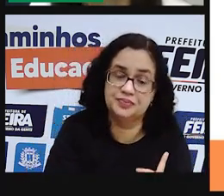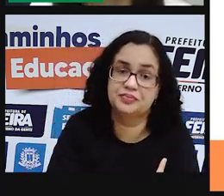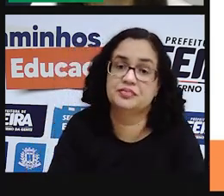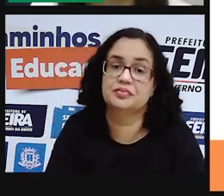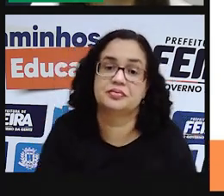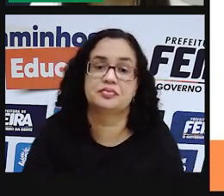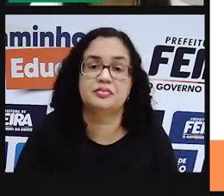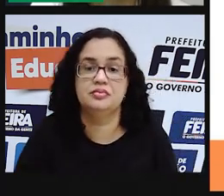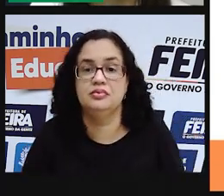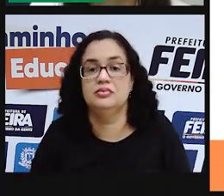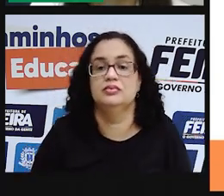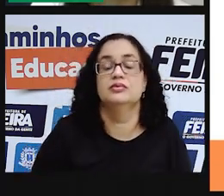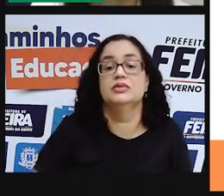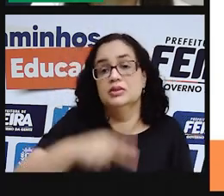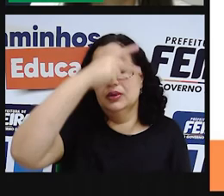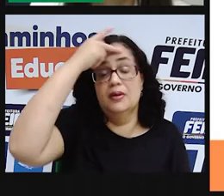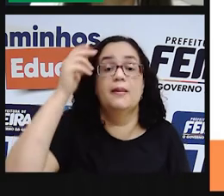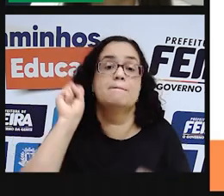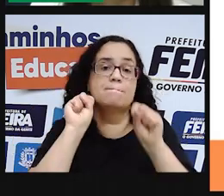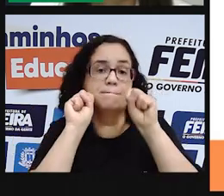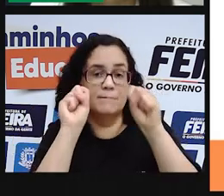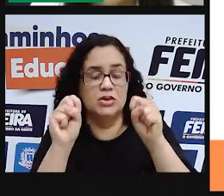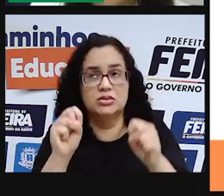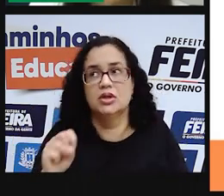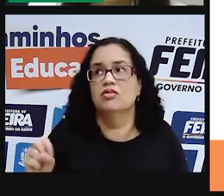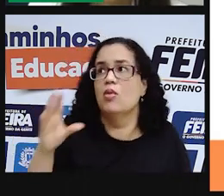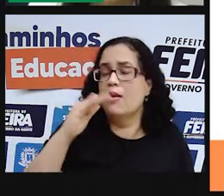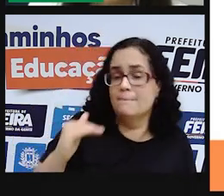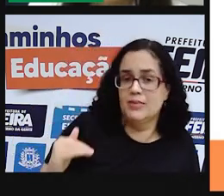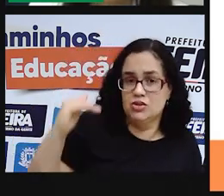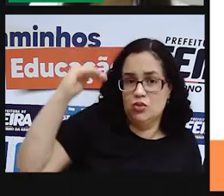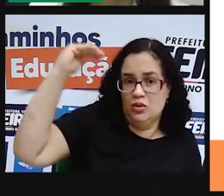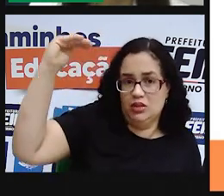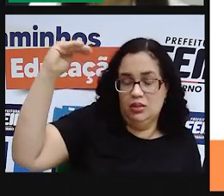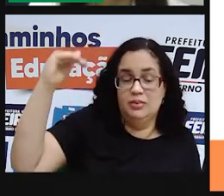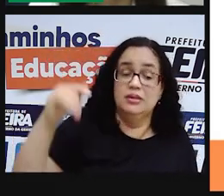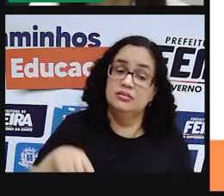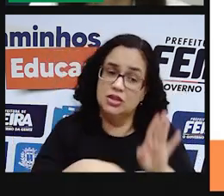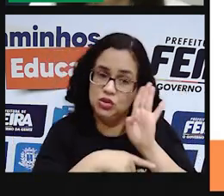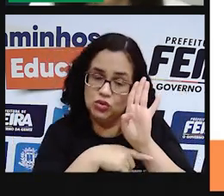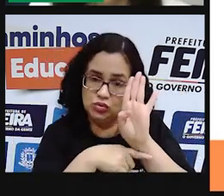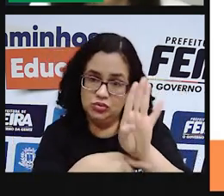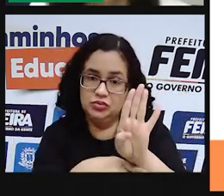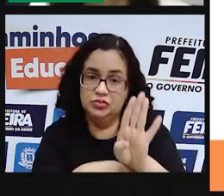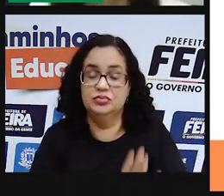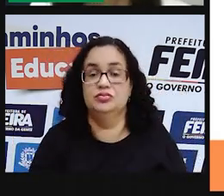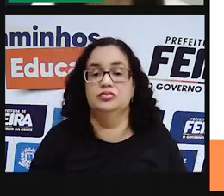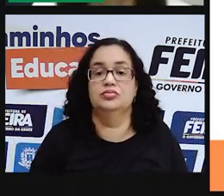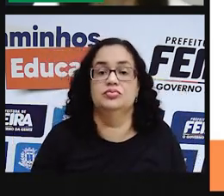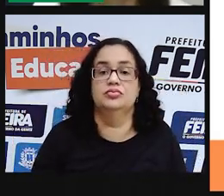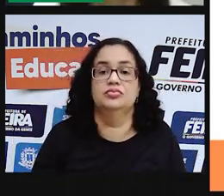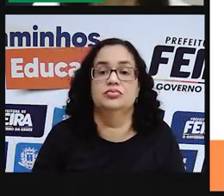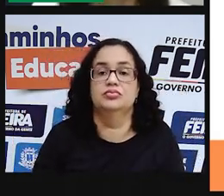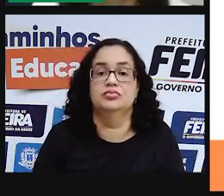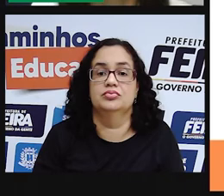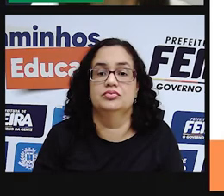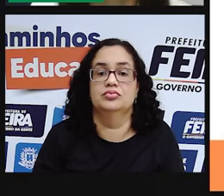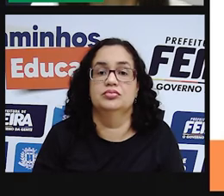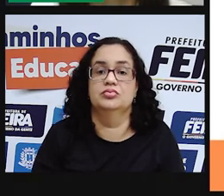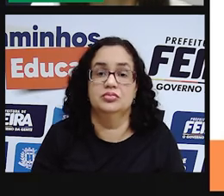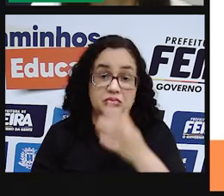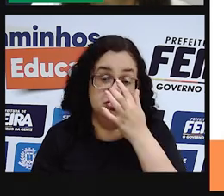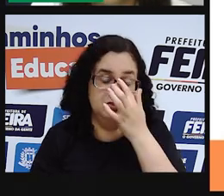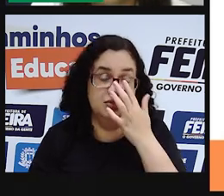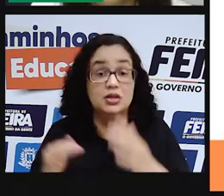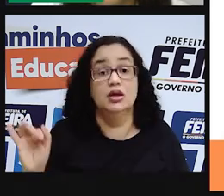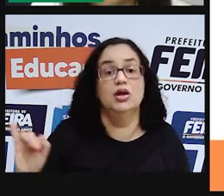para chamar alguém que possa, um adulto, um responsável, que possa resolver junto com a gente essa situação. Então,